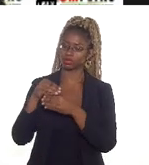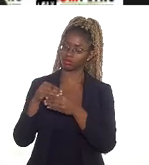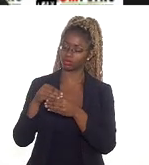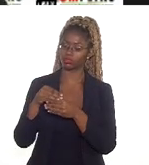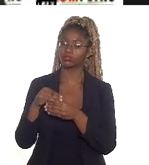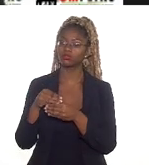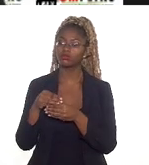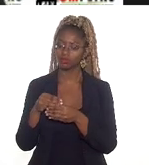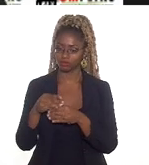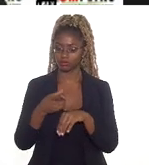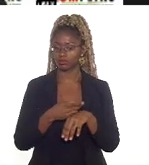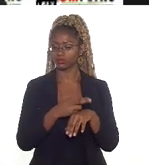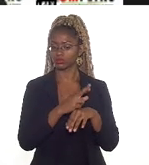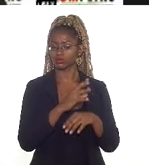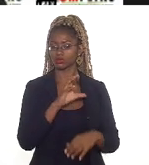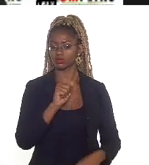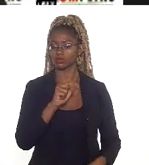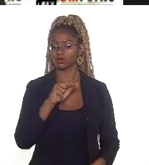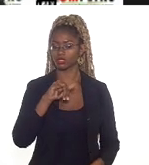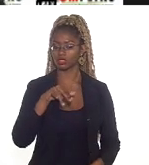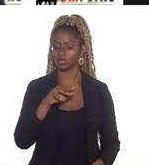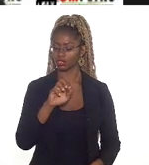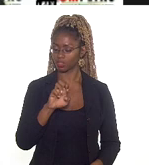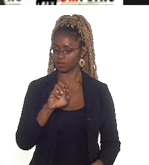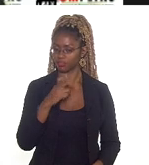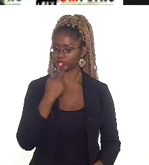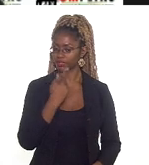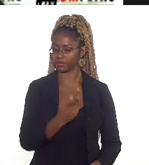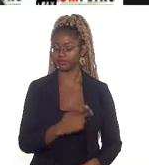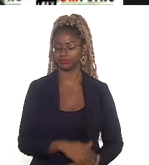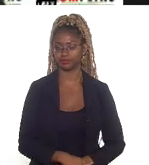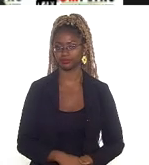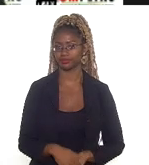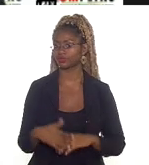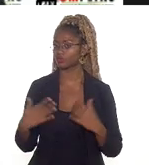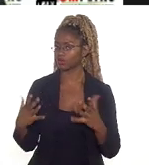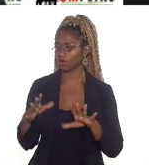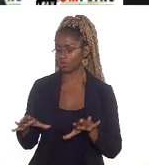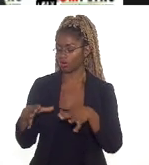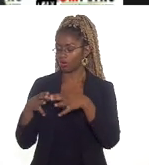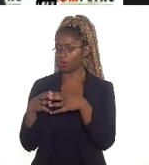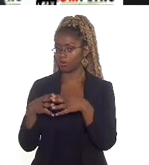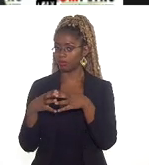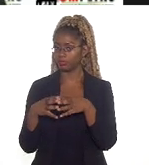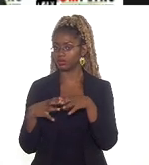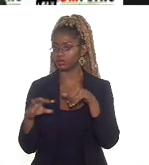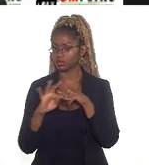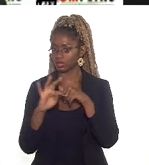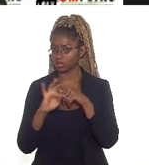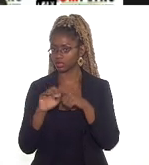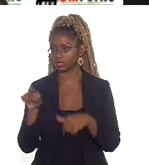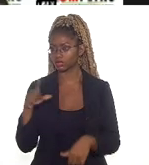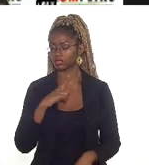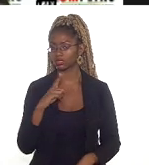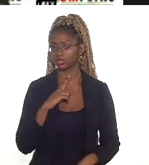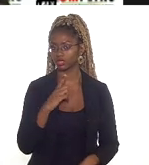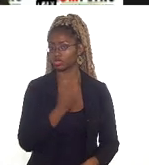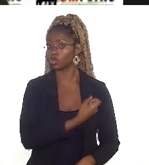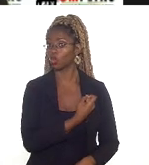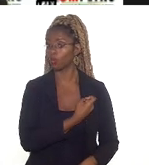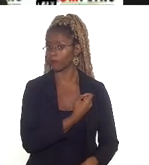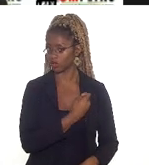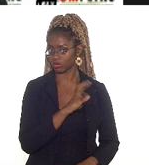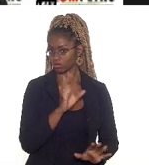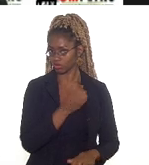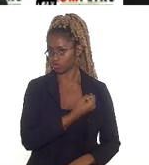ao que a doutora Karine colocou, qual é a equipe técnica que o senhor dispõe, numericamente,